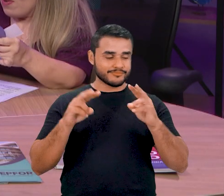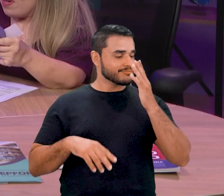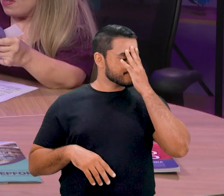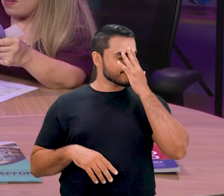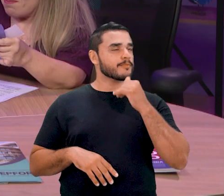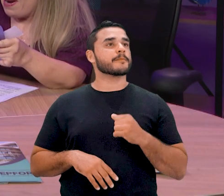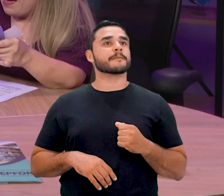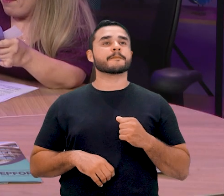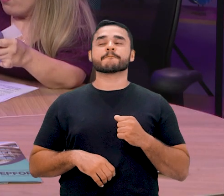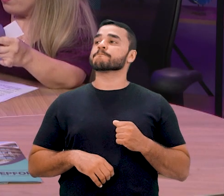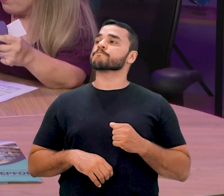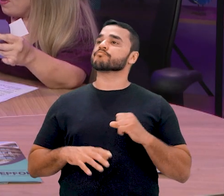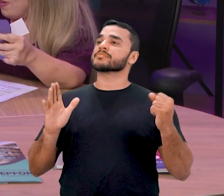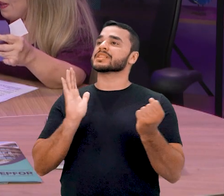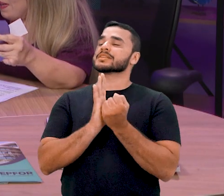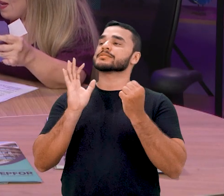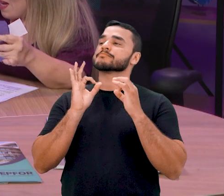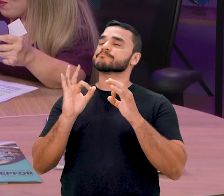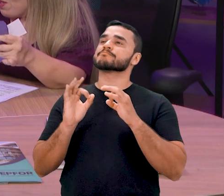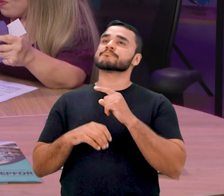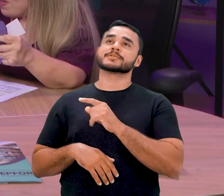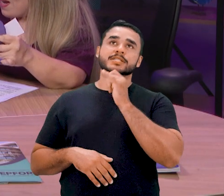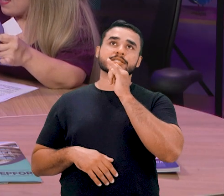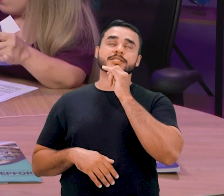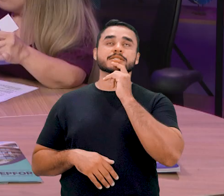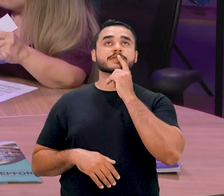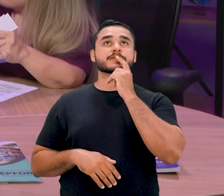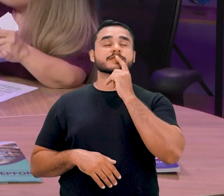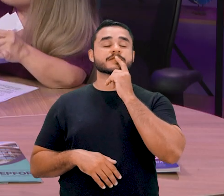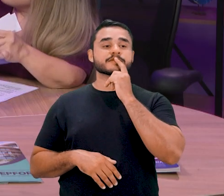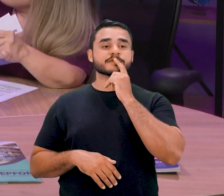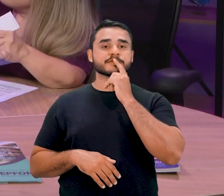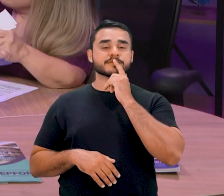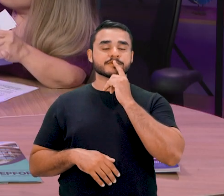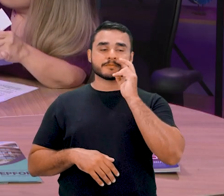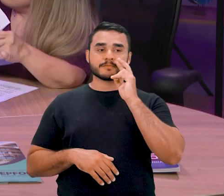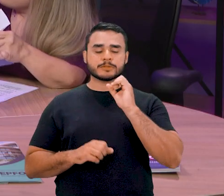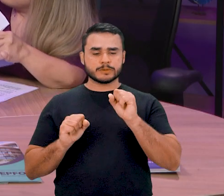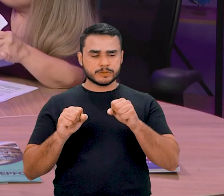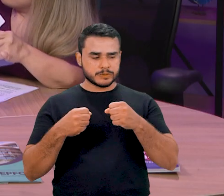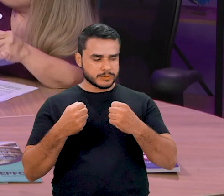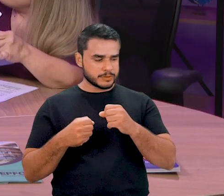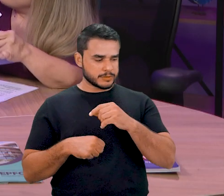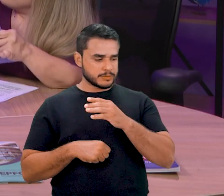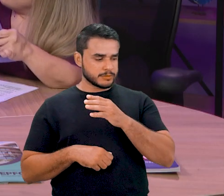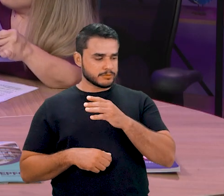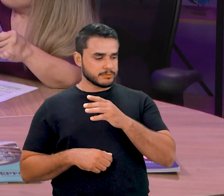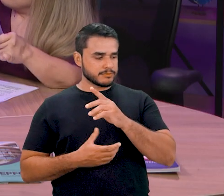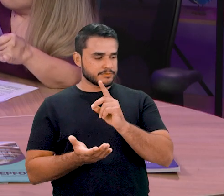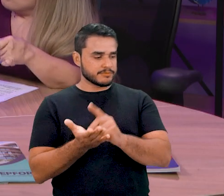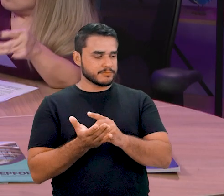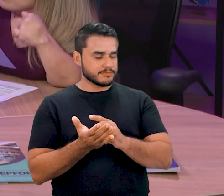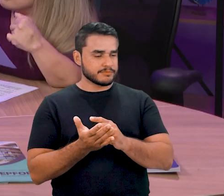te fez marcar muito em relação a, tipo assim, aqui eu vi a diferença em algum lugar que tu já foi,